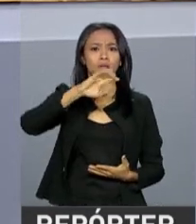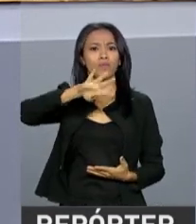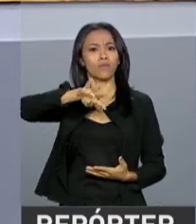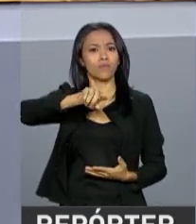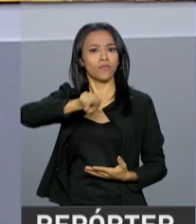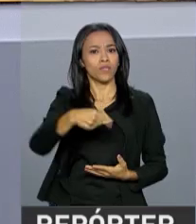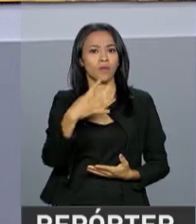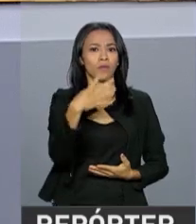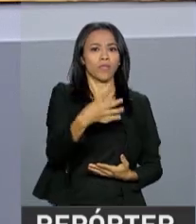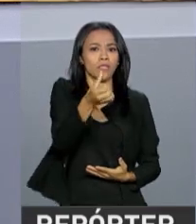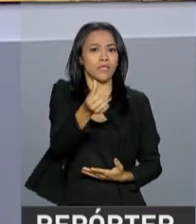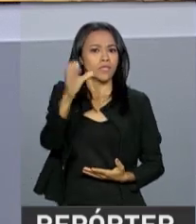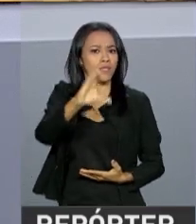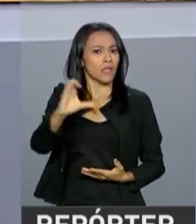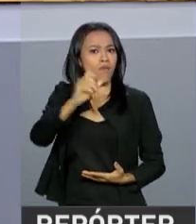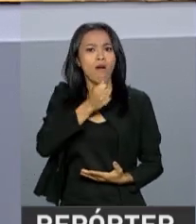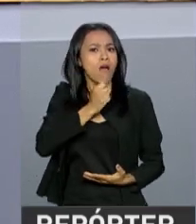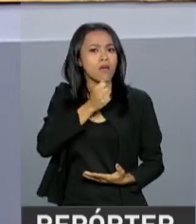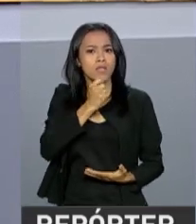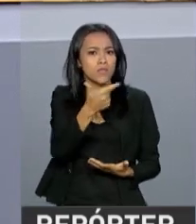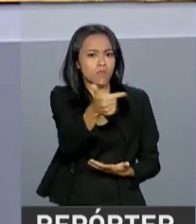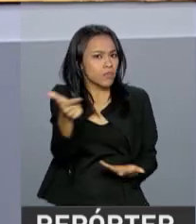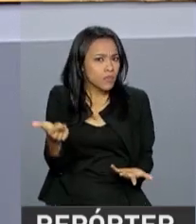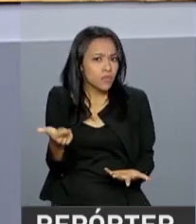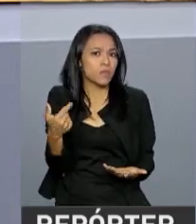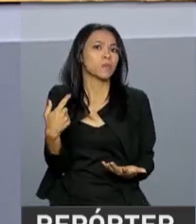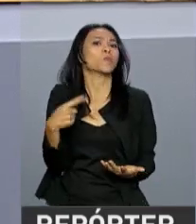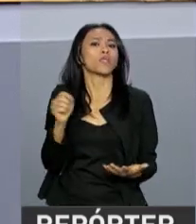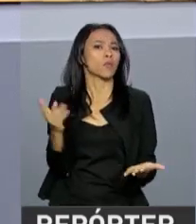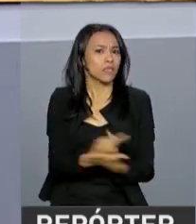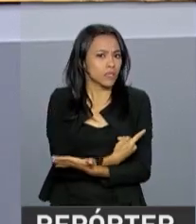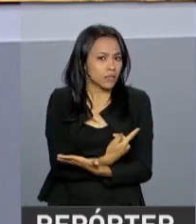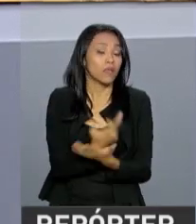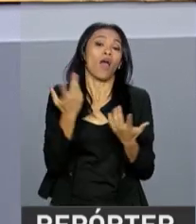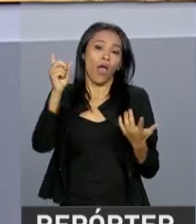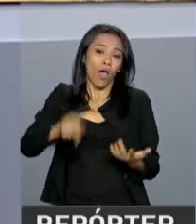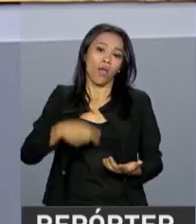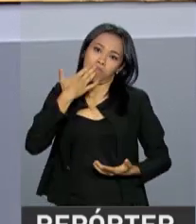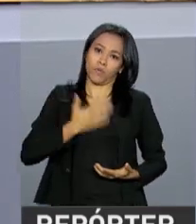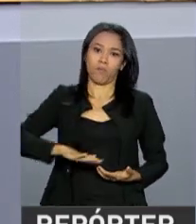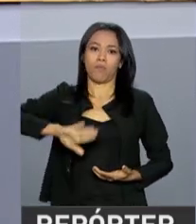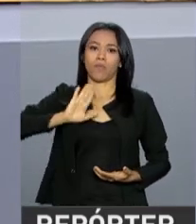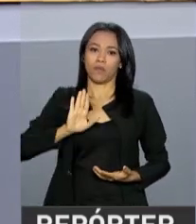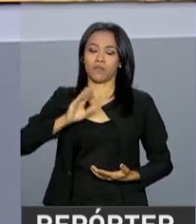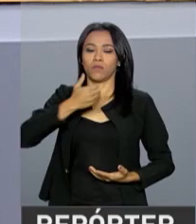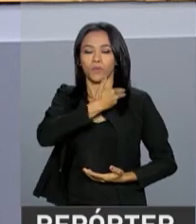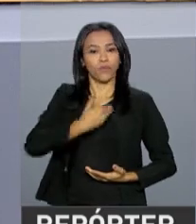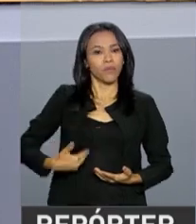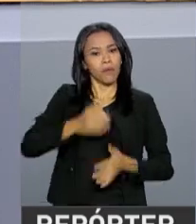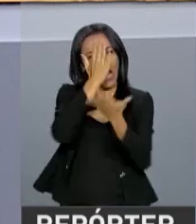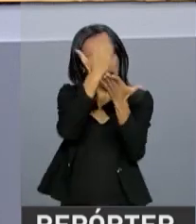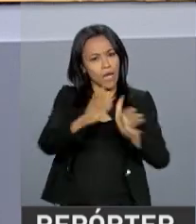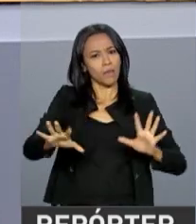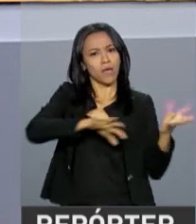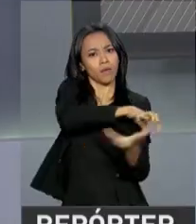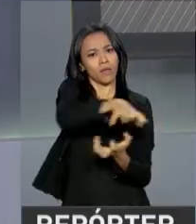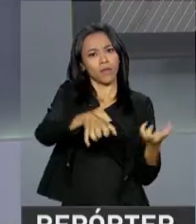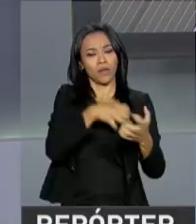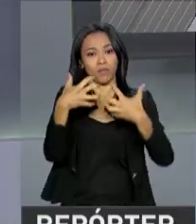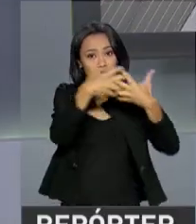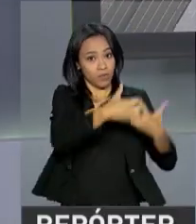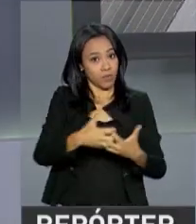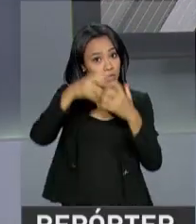diesel não está sendo repassado na bomba essa foi uma das promessas do governo para acabar com a greve dos caminhoneiros em maio